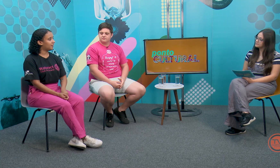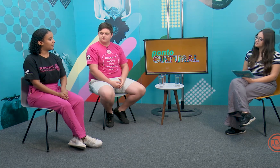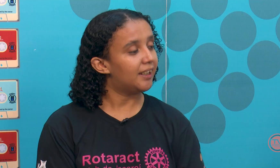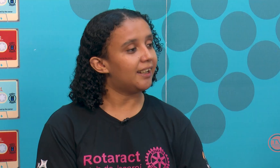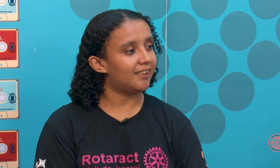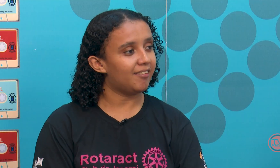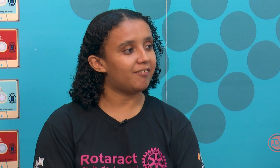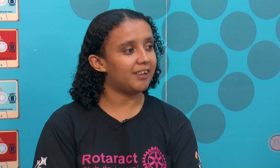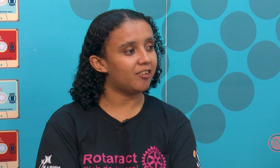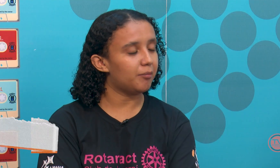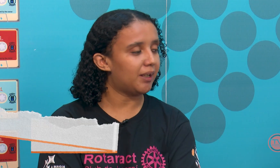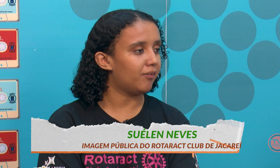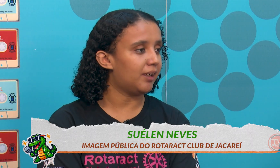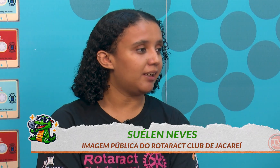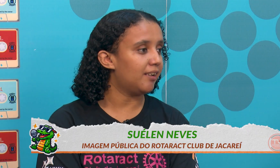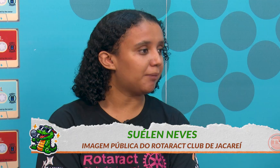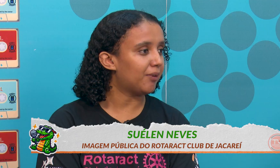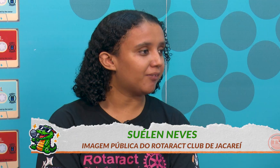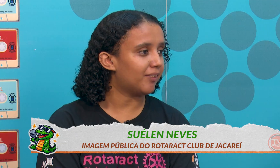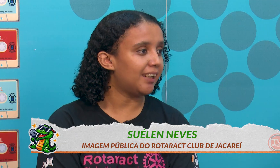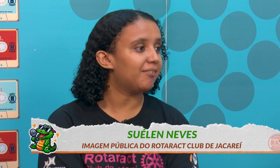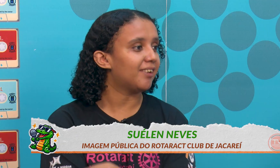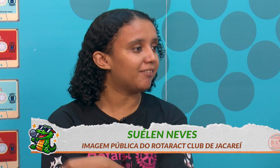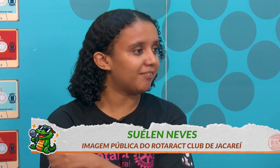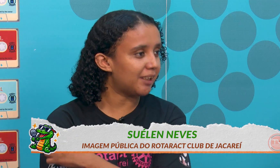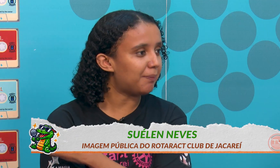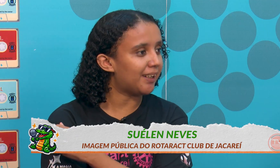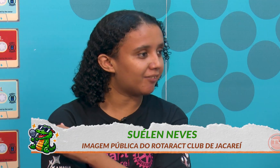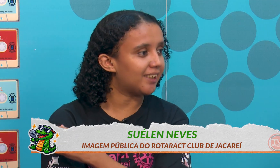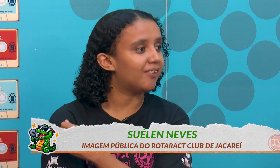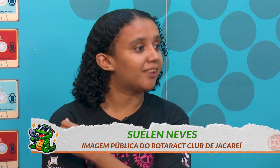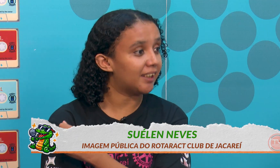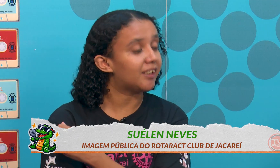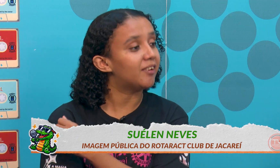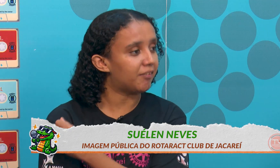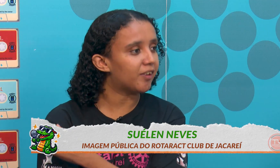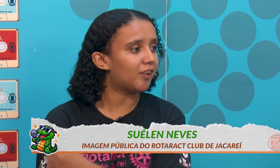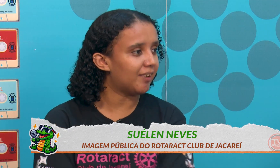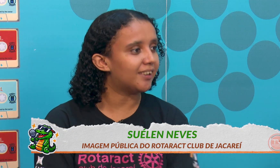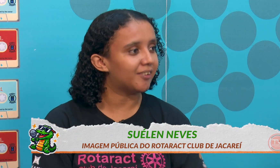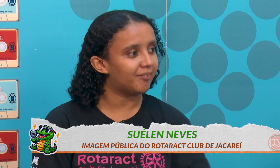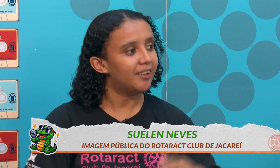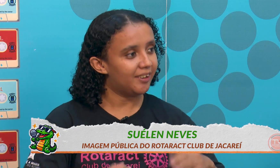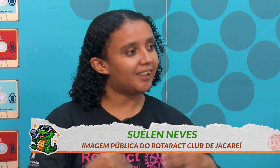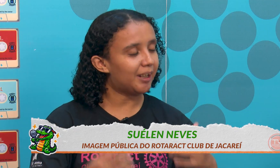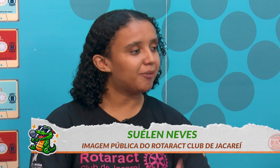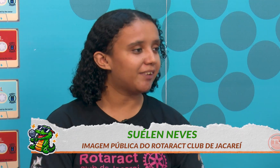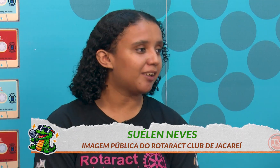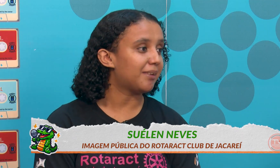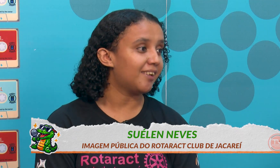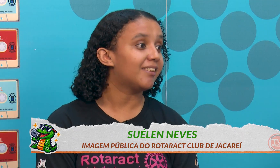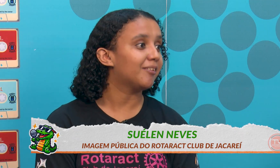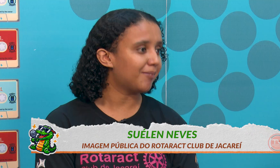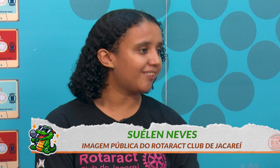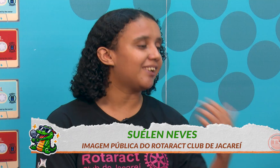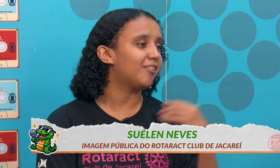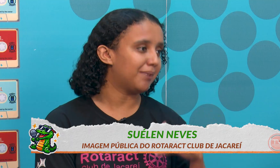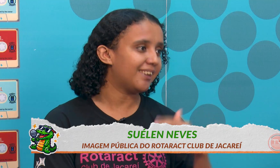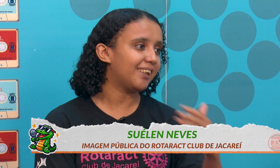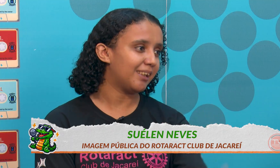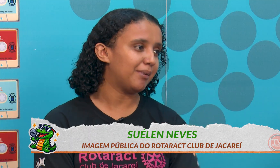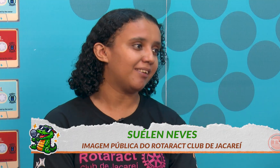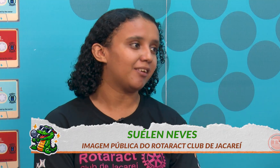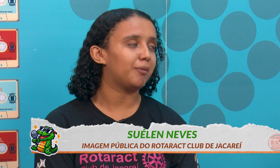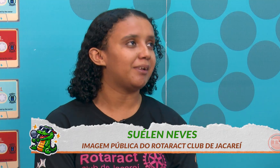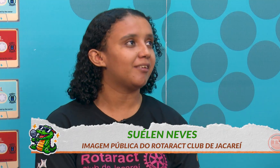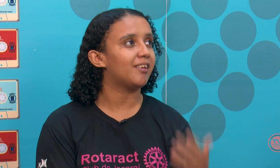Crianças. A gente vai nesse bairro lá, ele já pergunta, vocês vão vir na Páscoa, né? Não sei o que, então eles já ficam aguardando. Acabou virando uma tradição, por isso que a gente